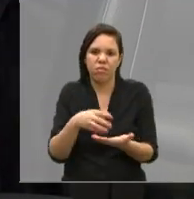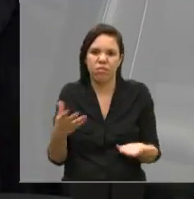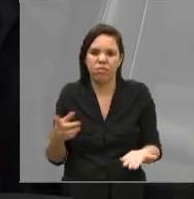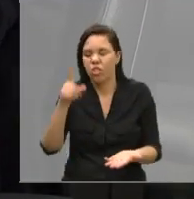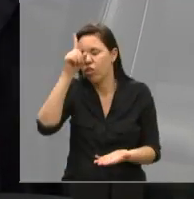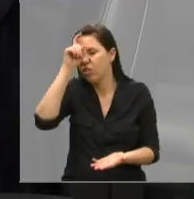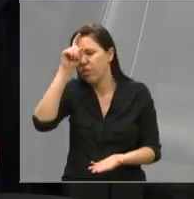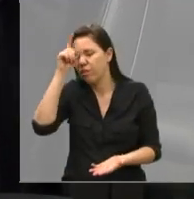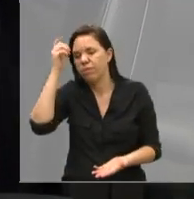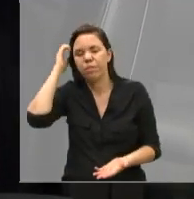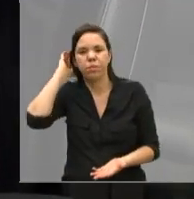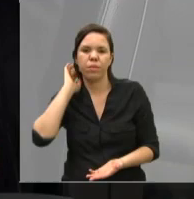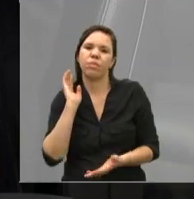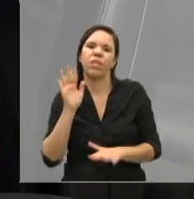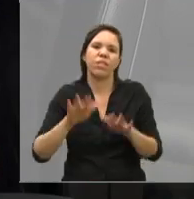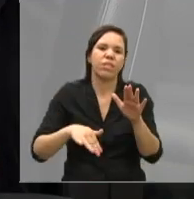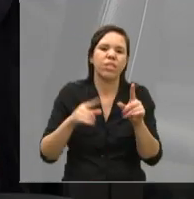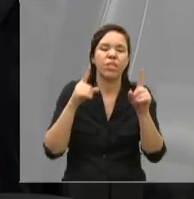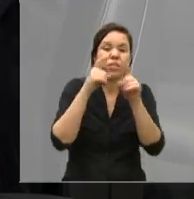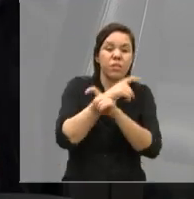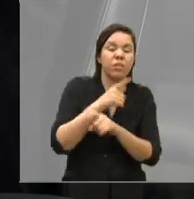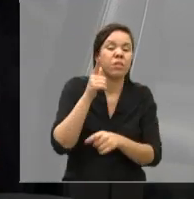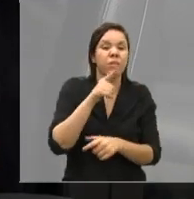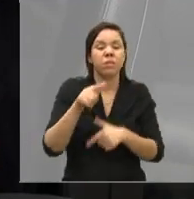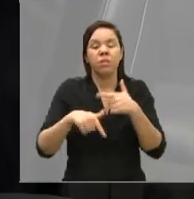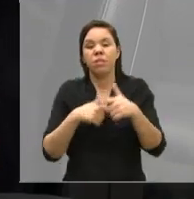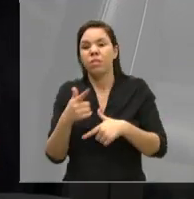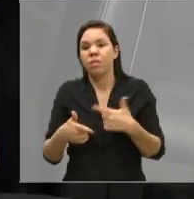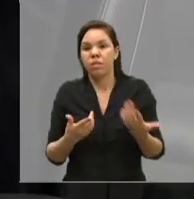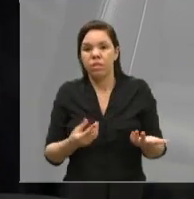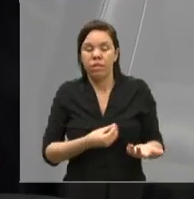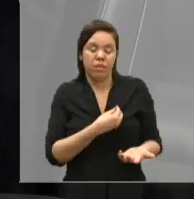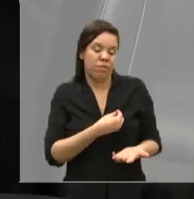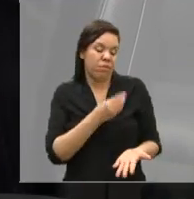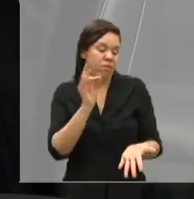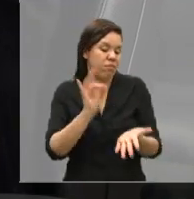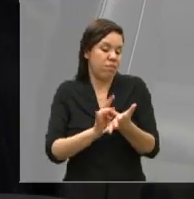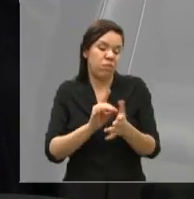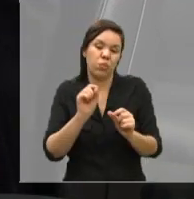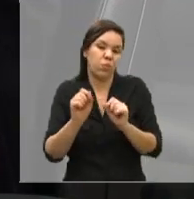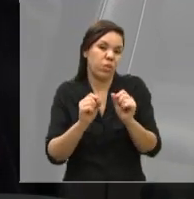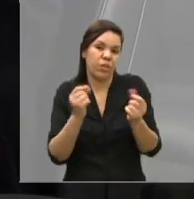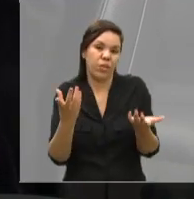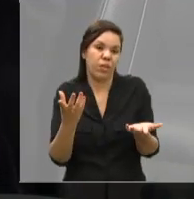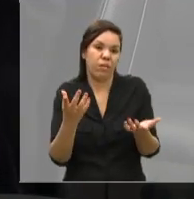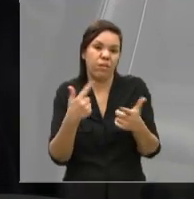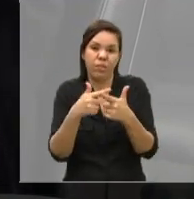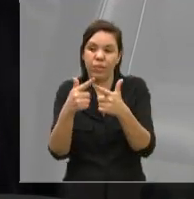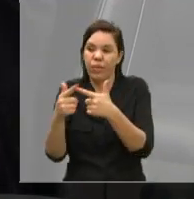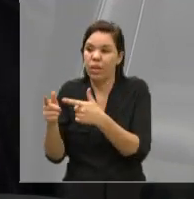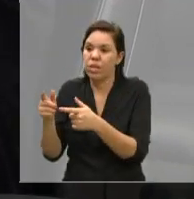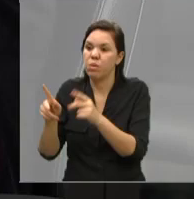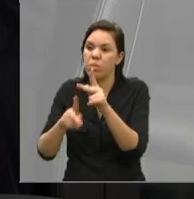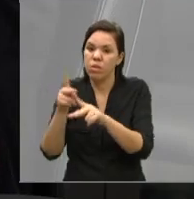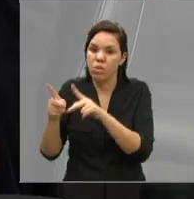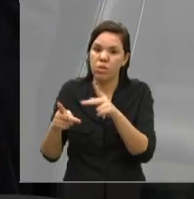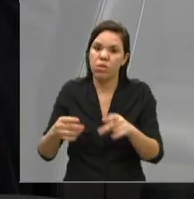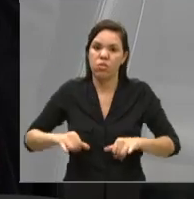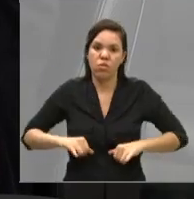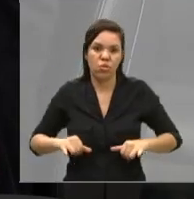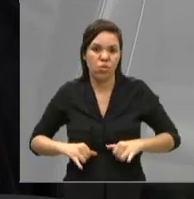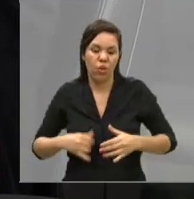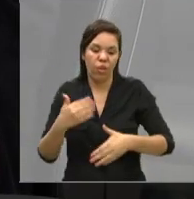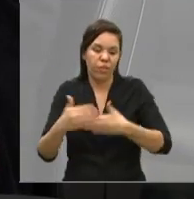nos hospitais, dificuldade de arranjar trabalho. Na vida real, as demandas daquilo que as pessoas passam no seu